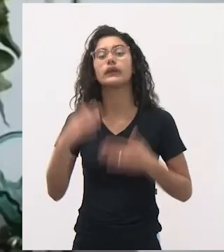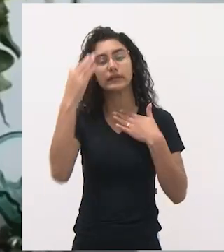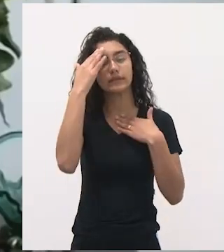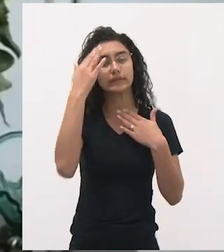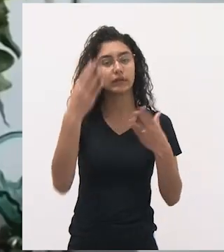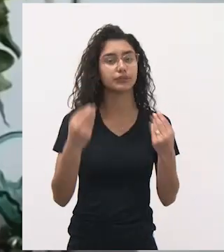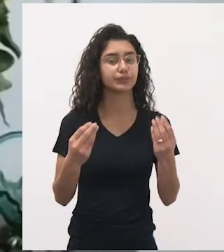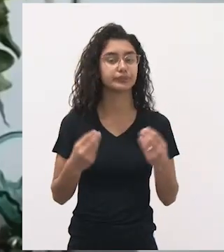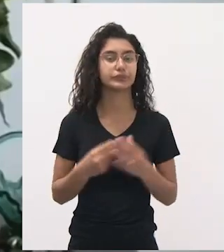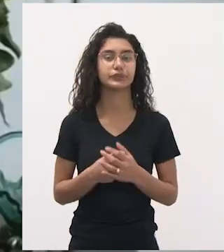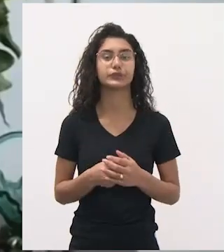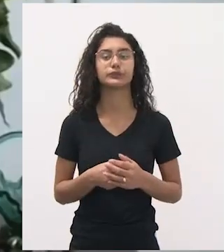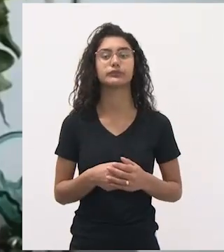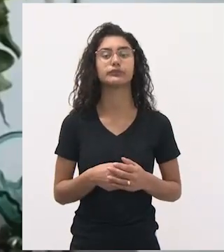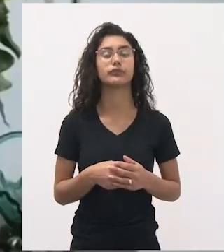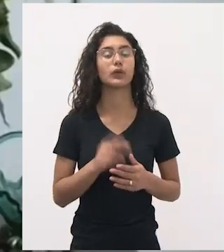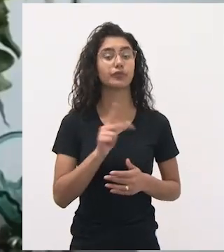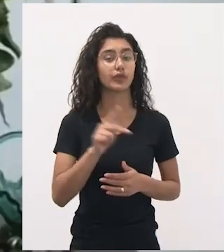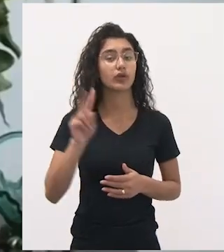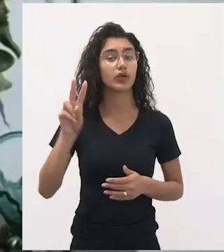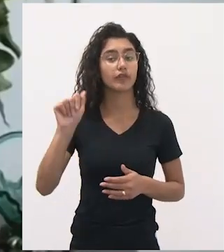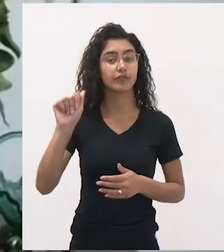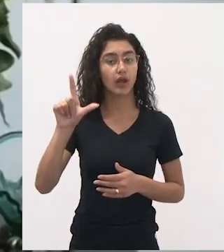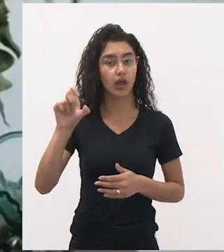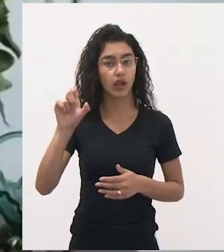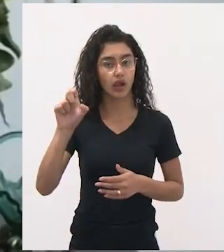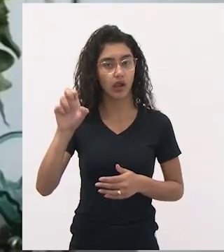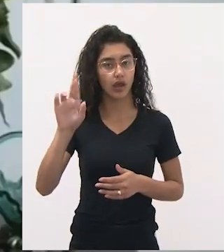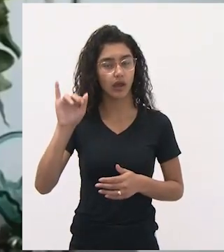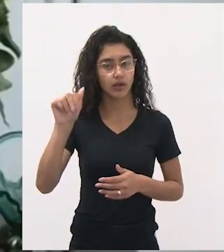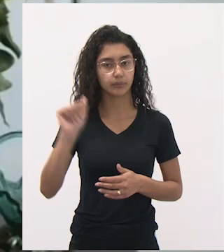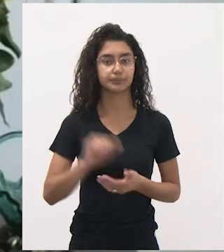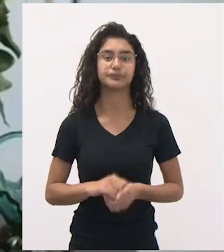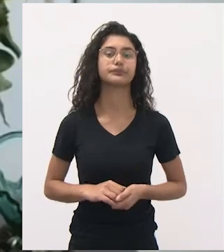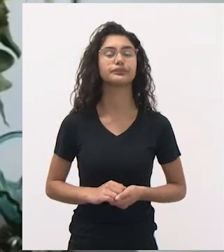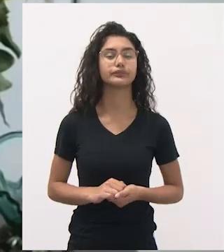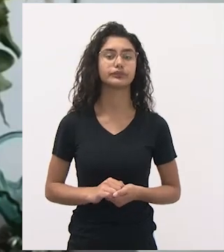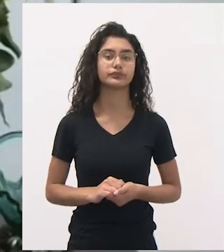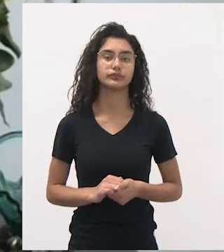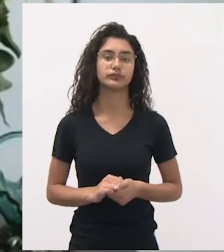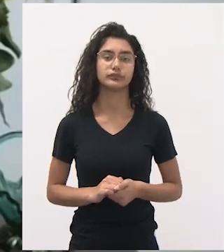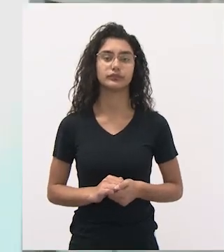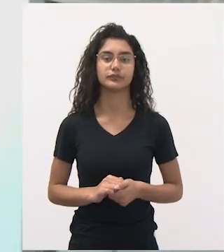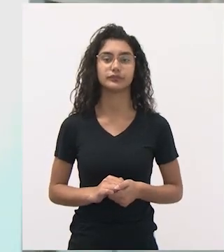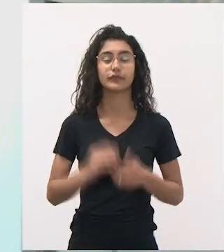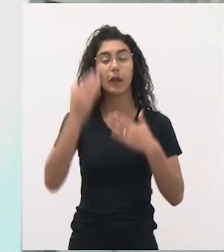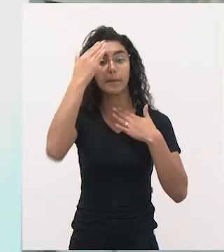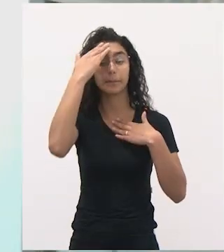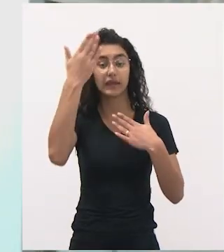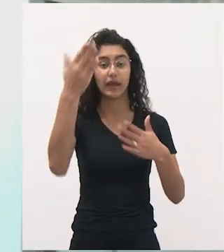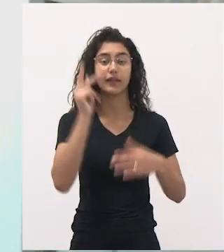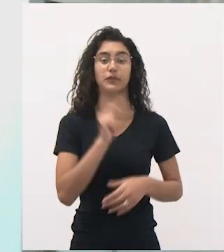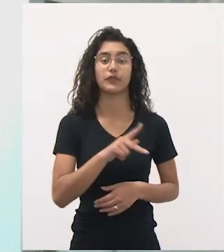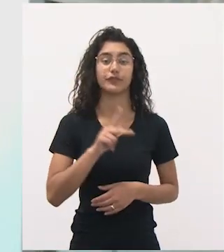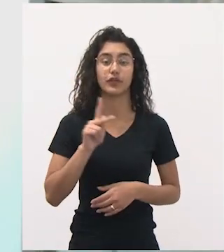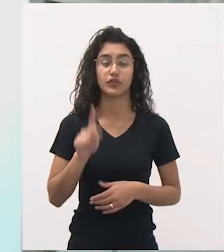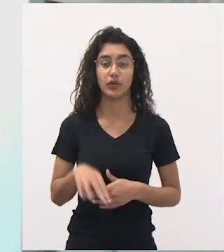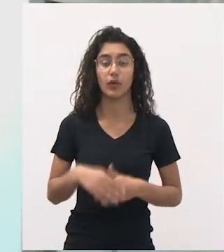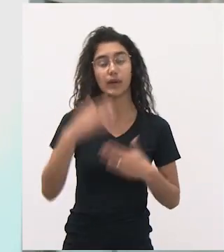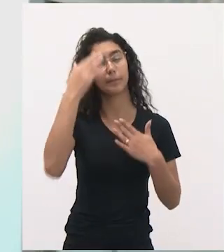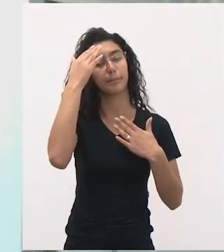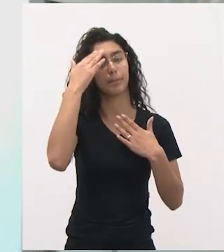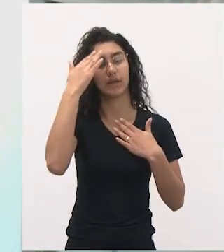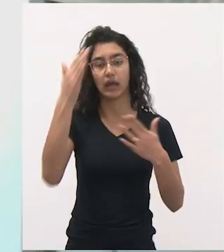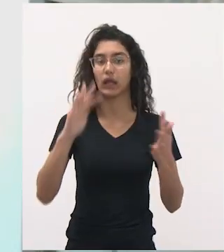palavra para as suas finalizações. Obrigada, professora. Obrigada a toda